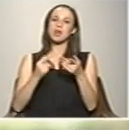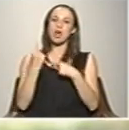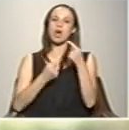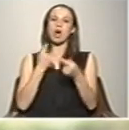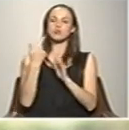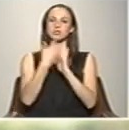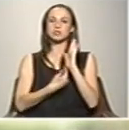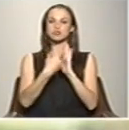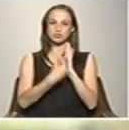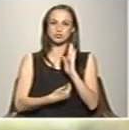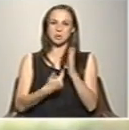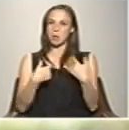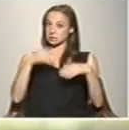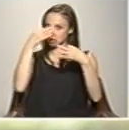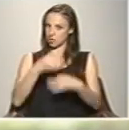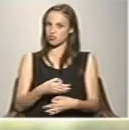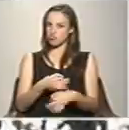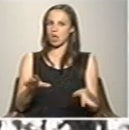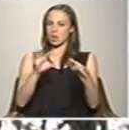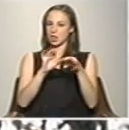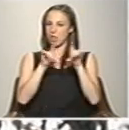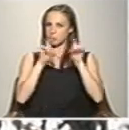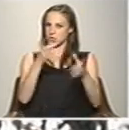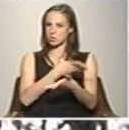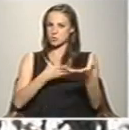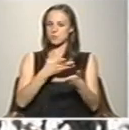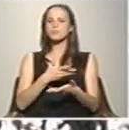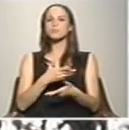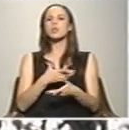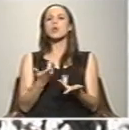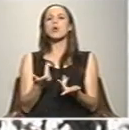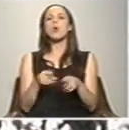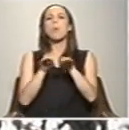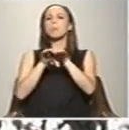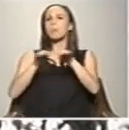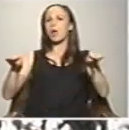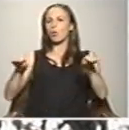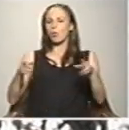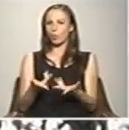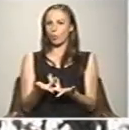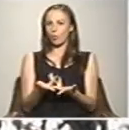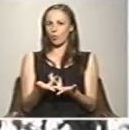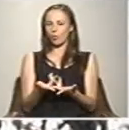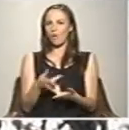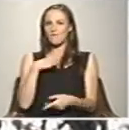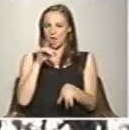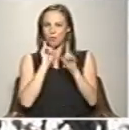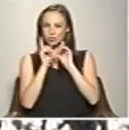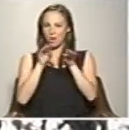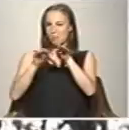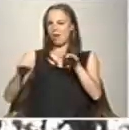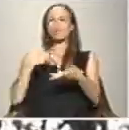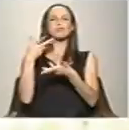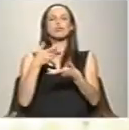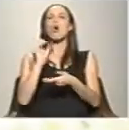artigos, mas é uma coisa mais séria, não é? Sobre empreendedorismo. E o palco? Vês-te num palco a ser humorista ou queres ser humorista